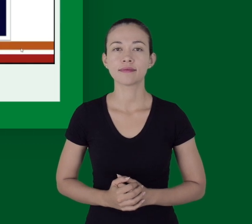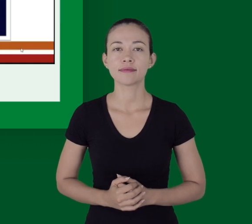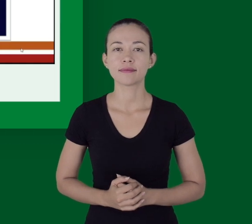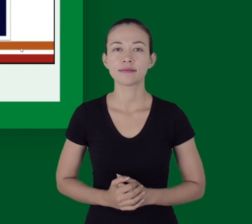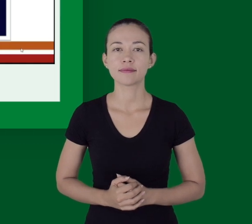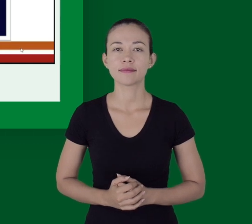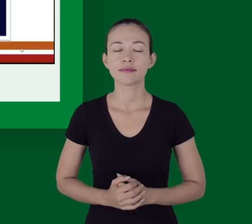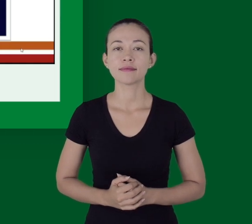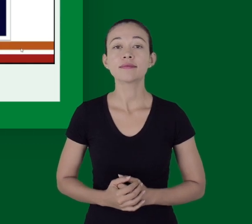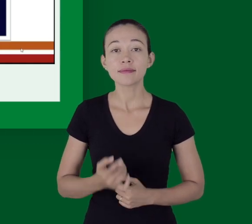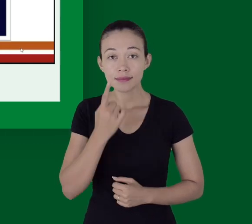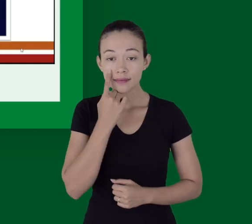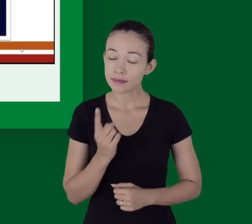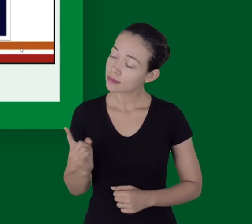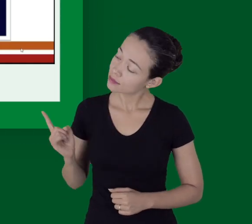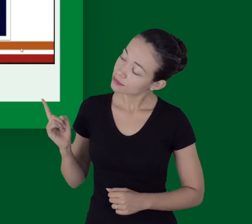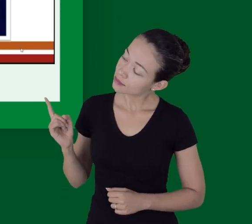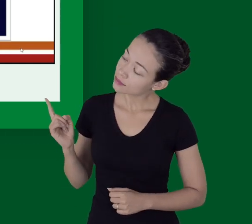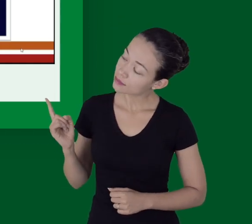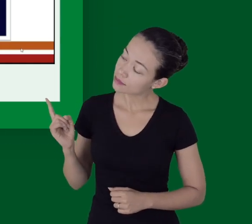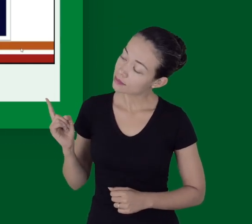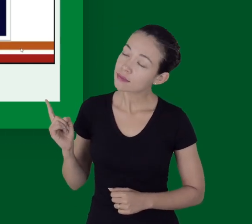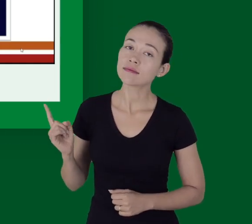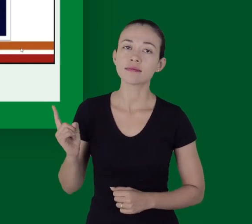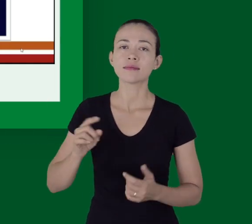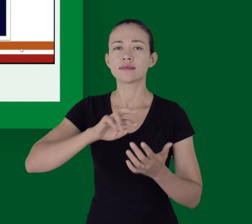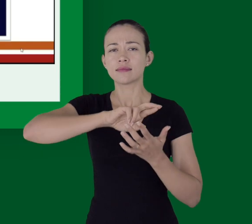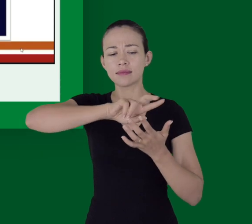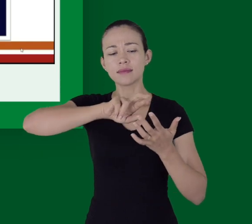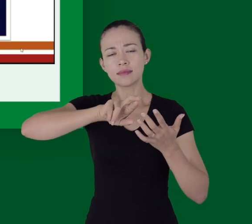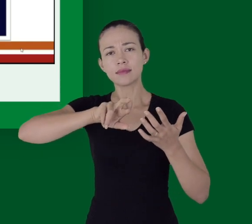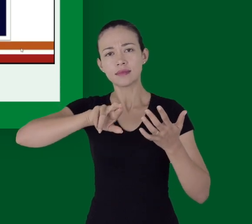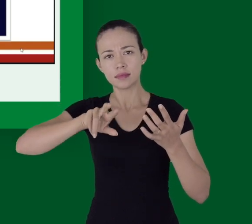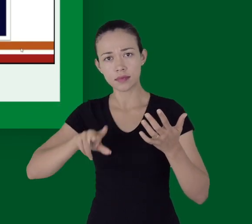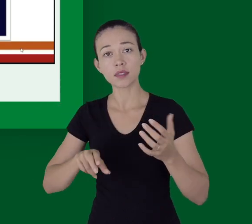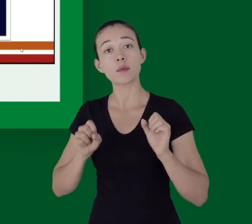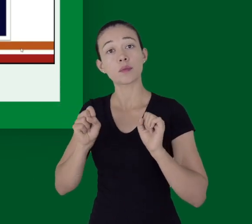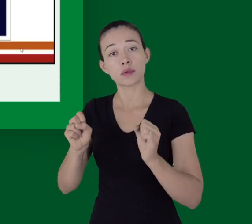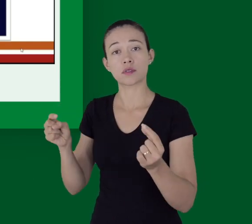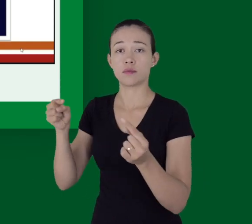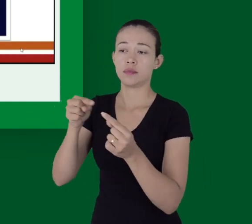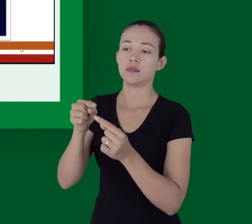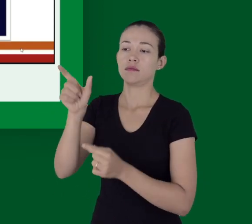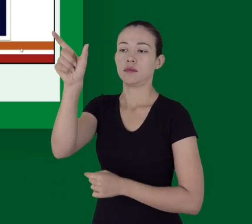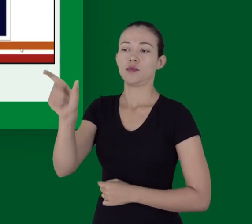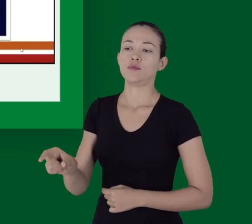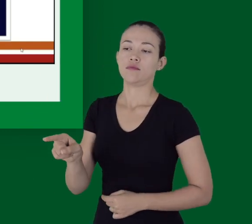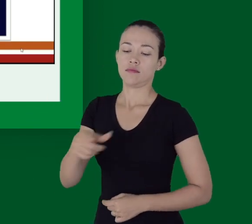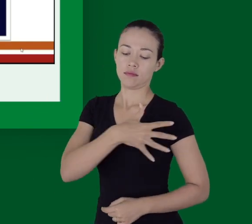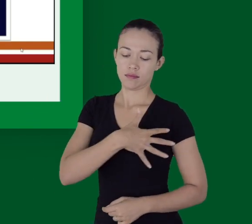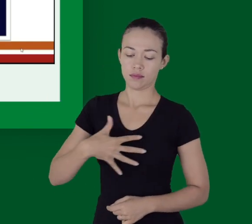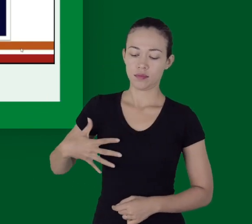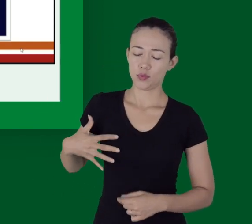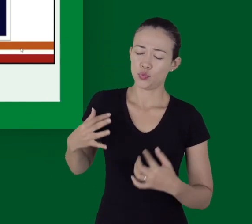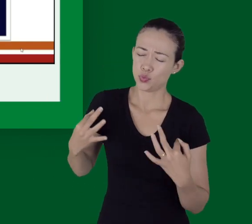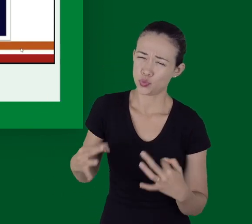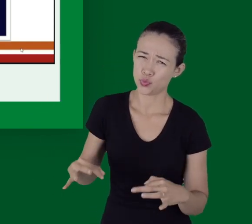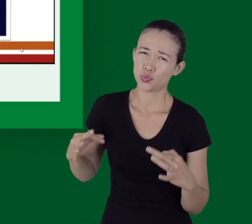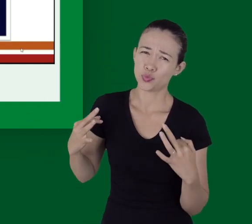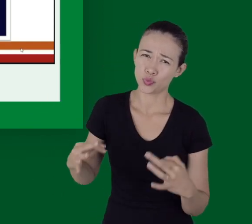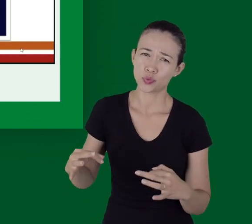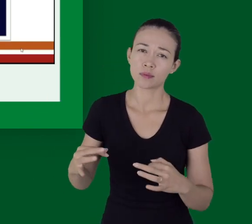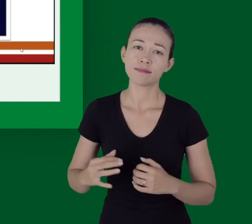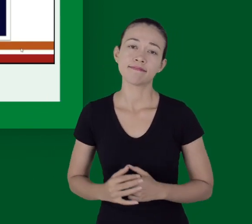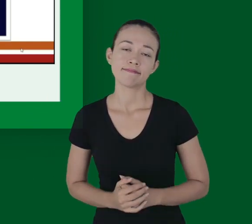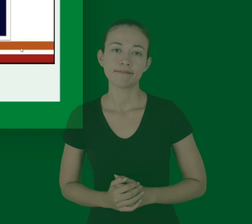Então, nesse slide, eu coloquei todos os tipos de fatores de risco que podem